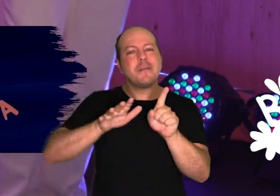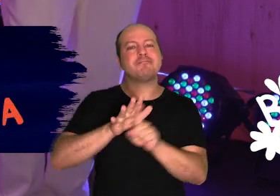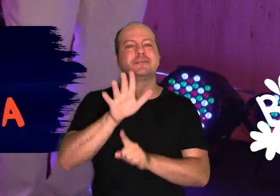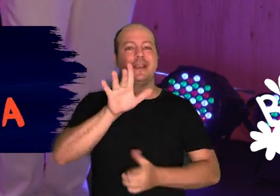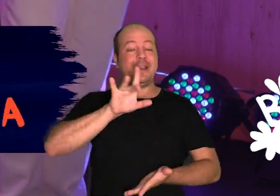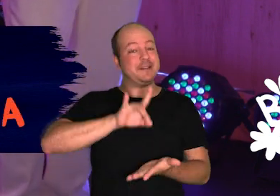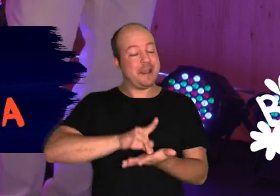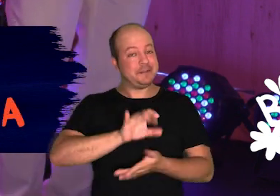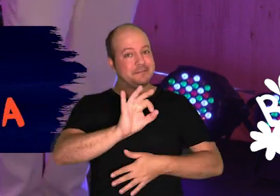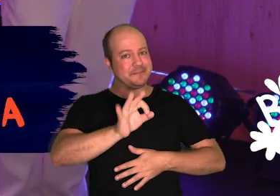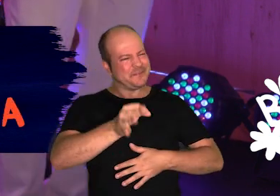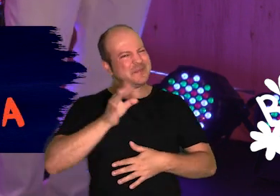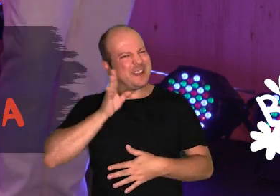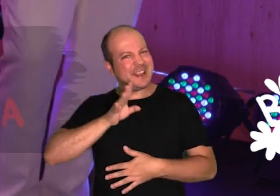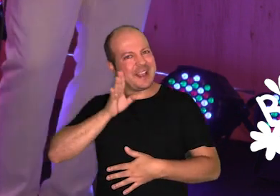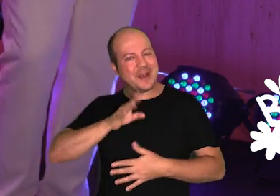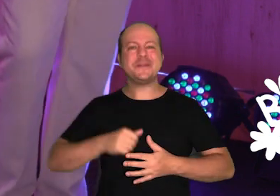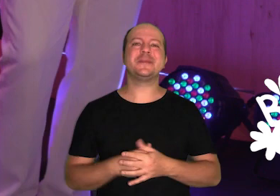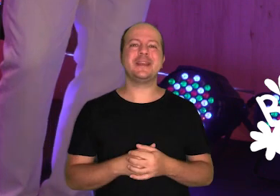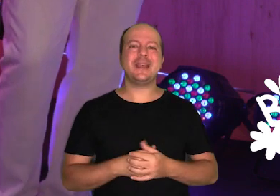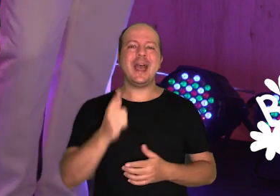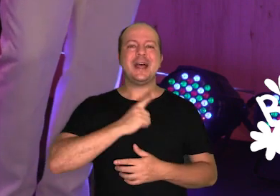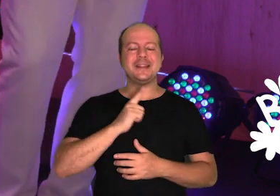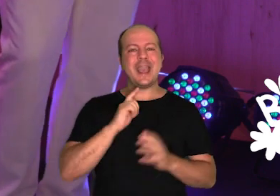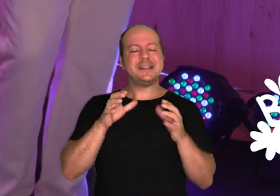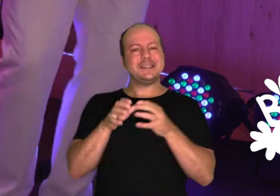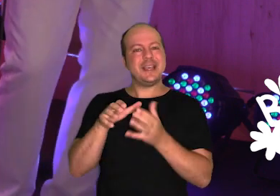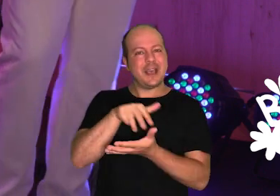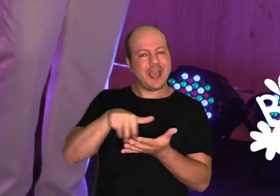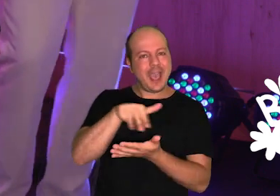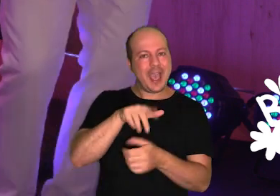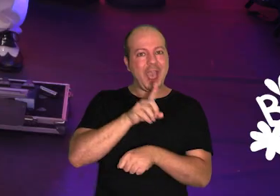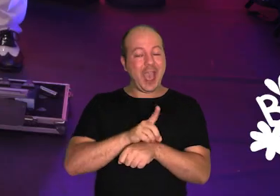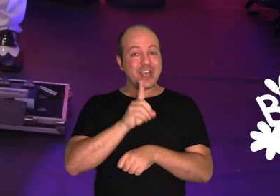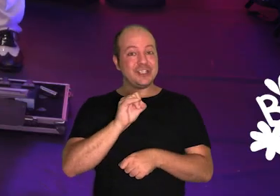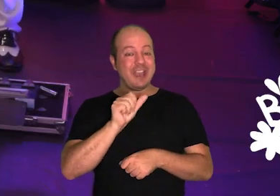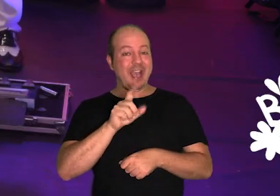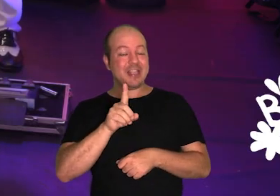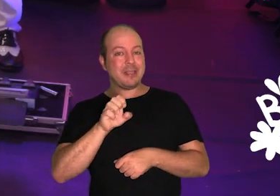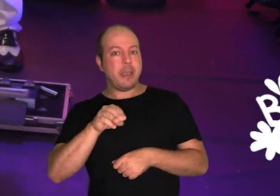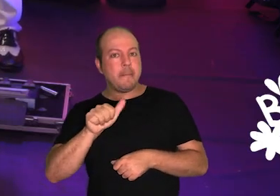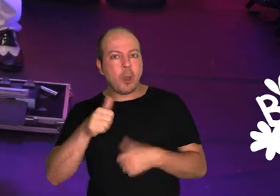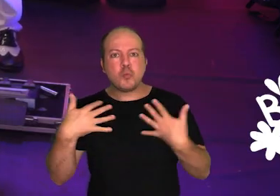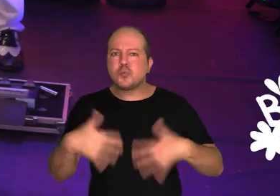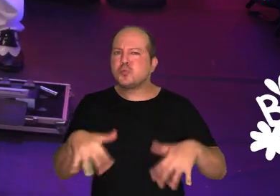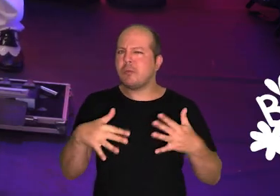realidades, exatamente. É muito legal. O espetáculo da Cia de Danças de Diadema não foi